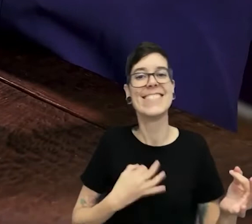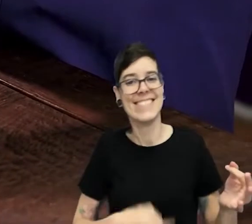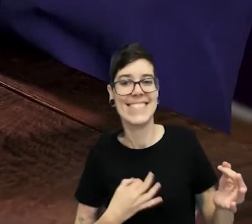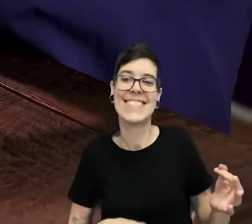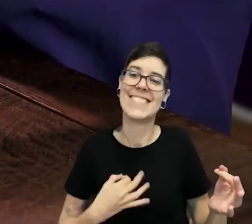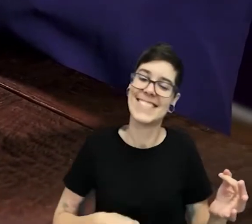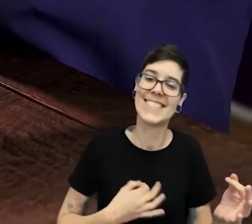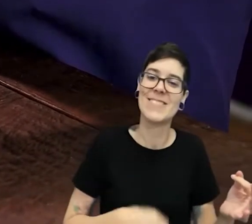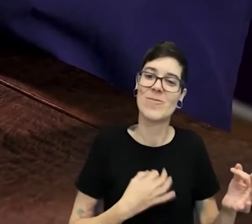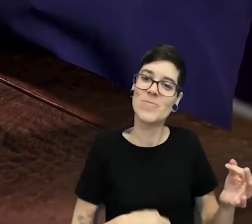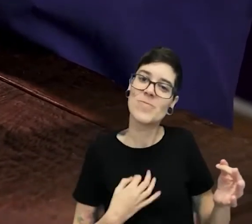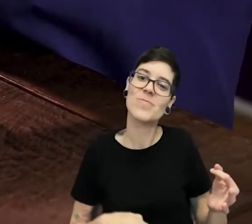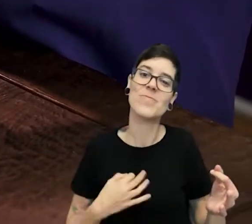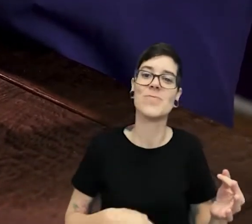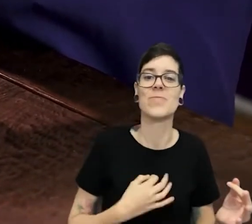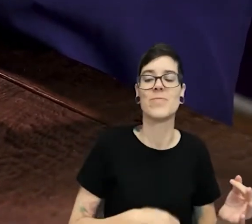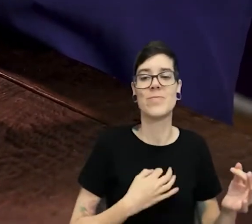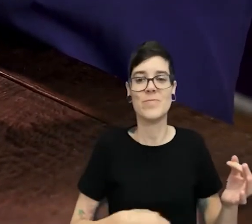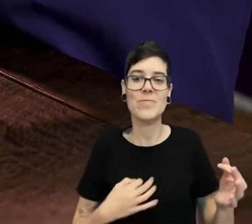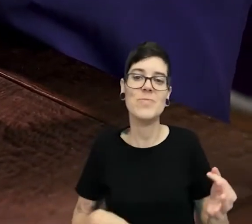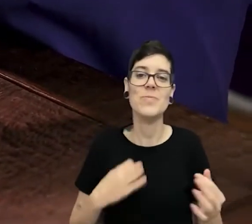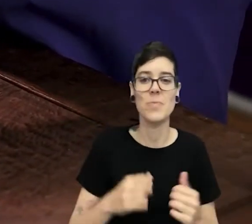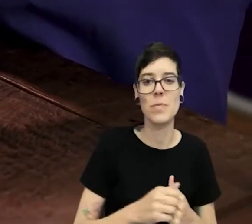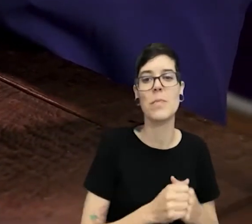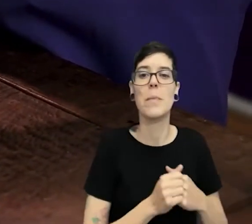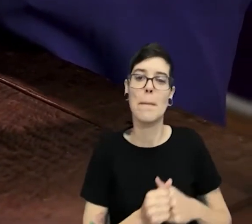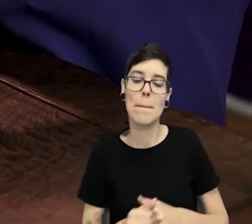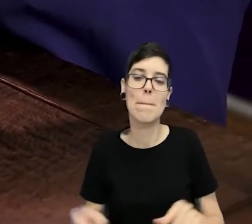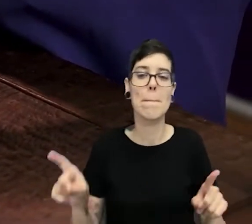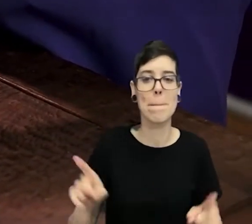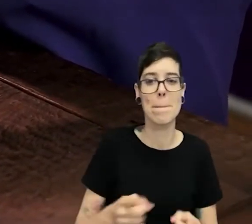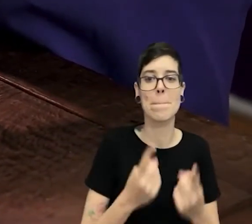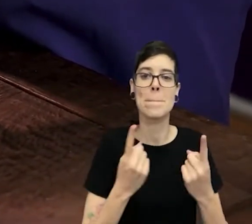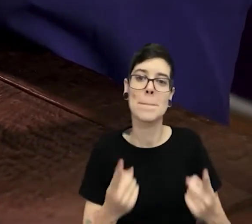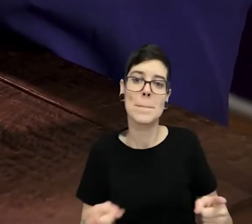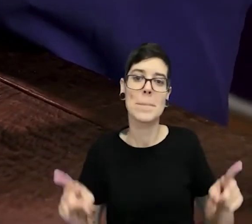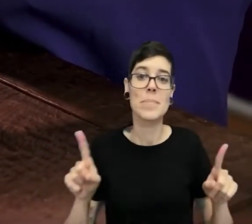mulheres há uma parede roxa e um quadro com rosas azuis.